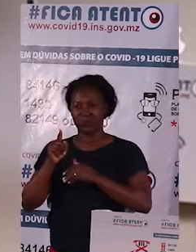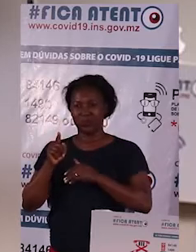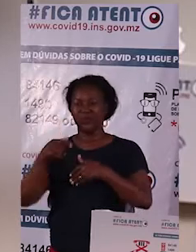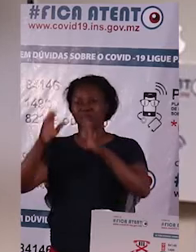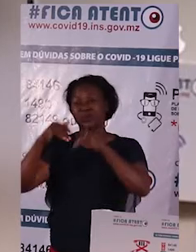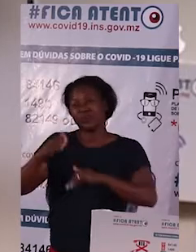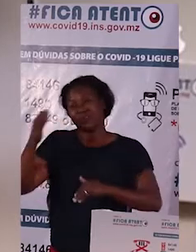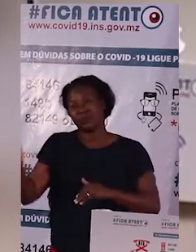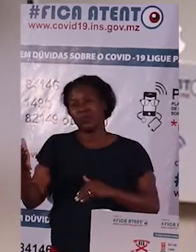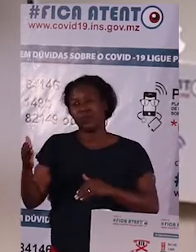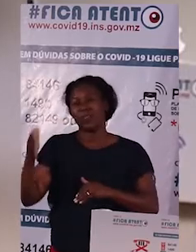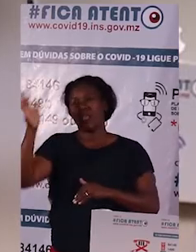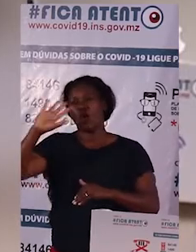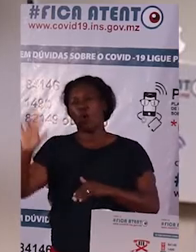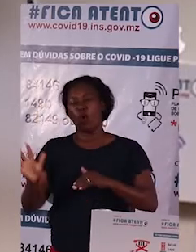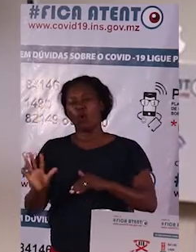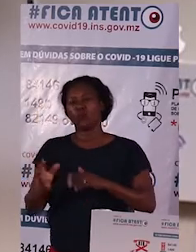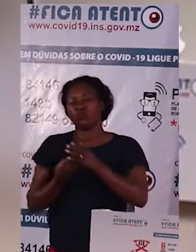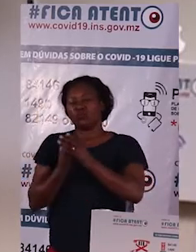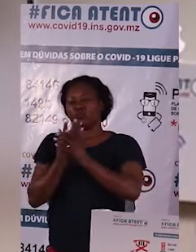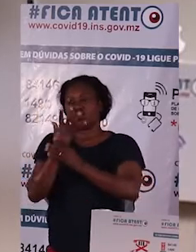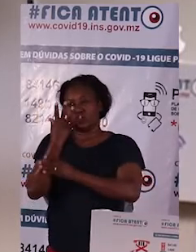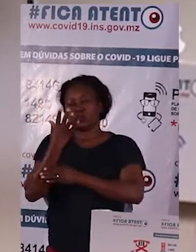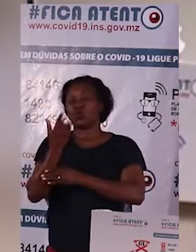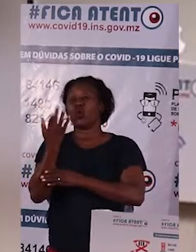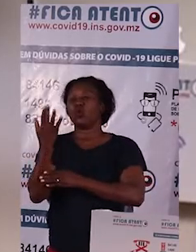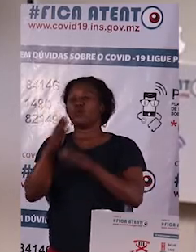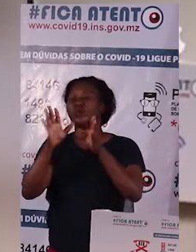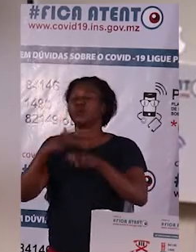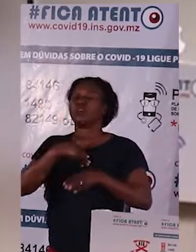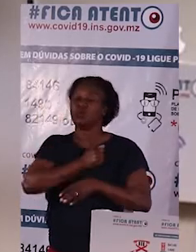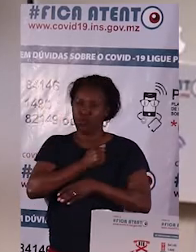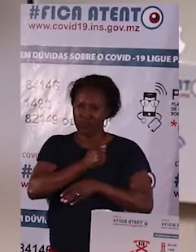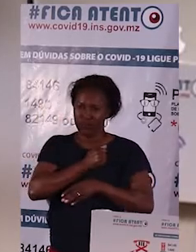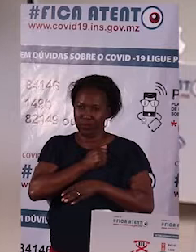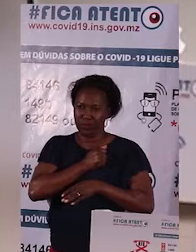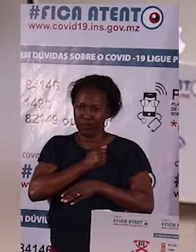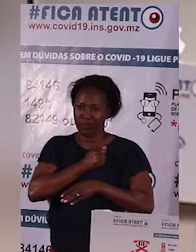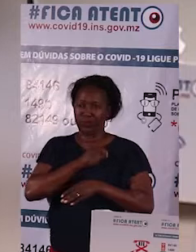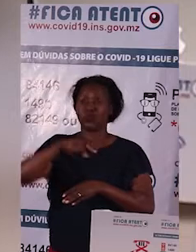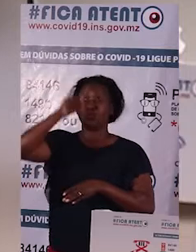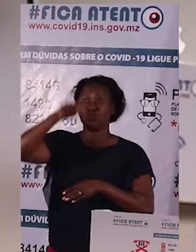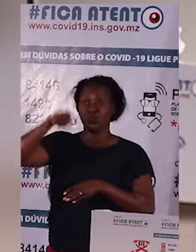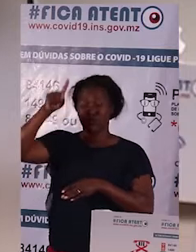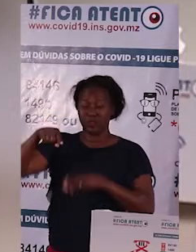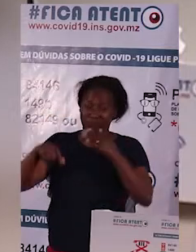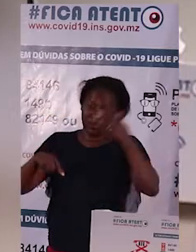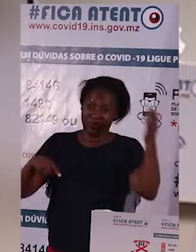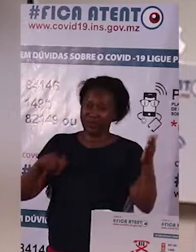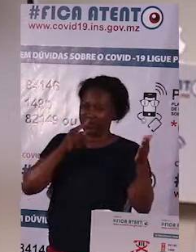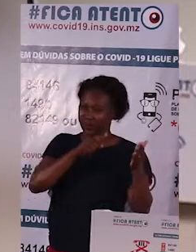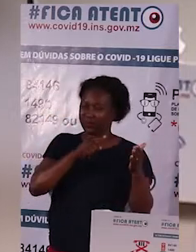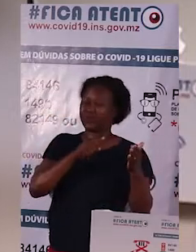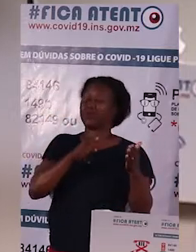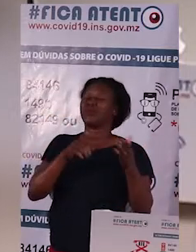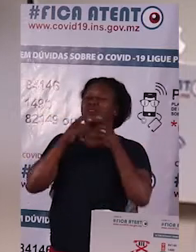em cor-de-rosa, o número de óbitos por milhão de habitantes. Então, no gráfico da esquerda, se vê, então,